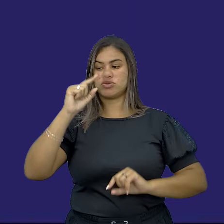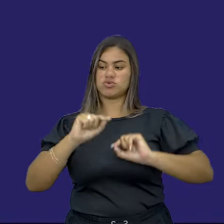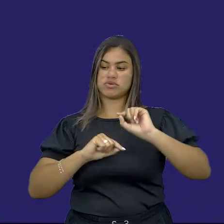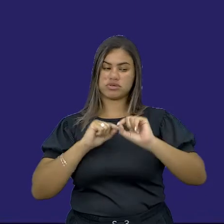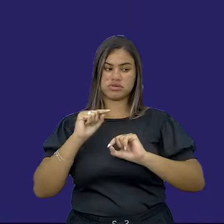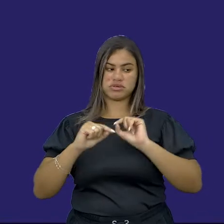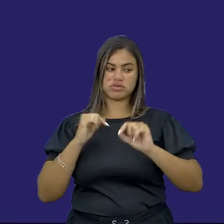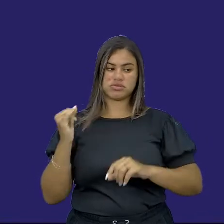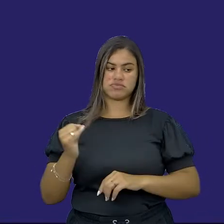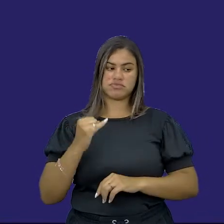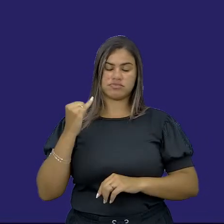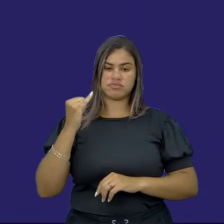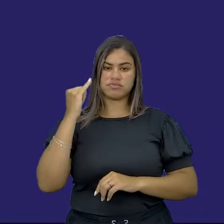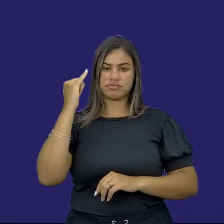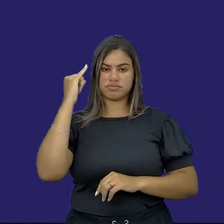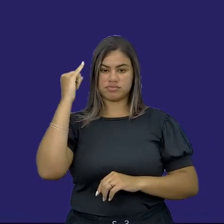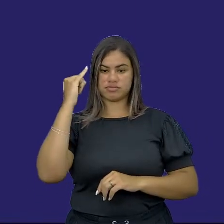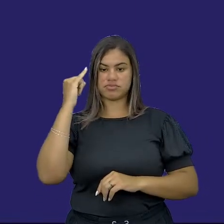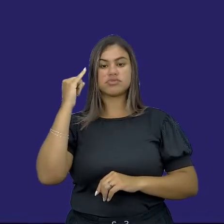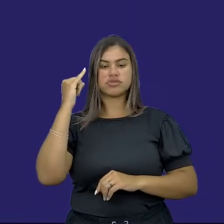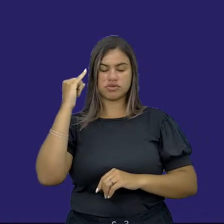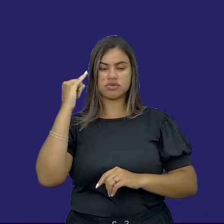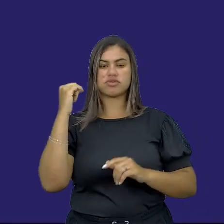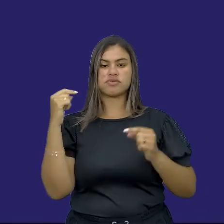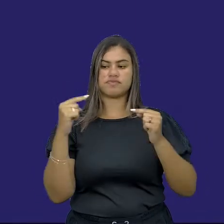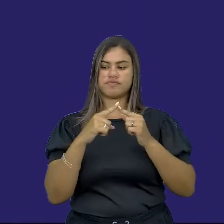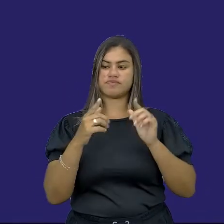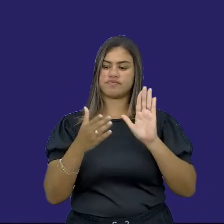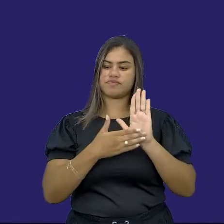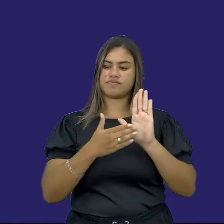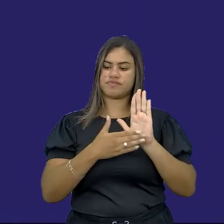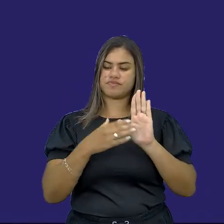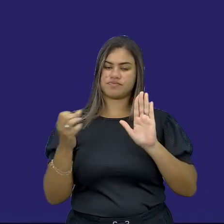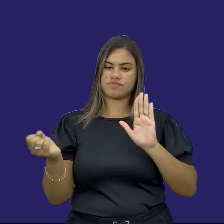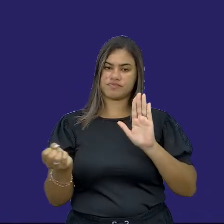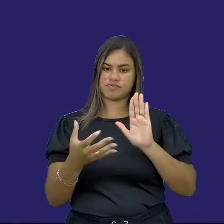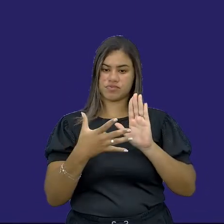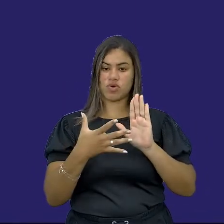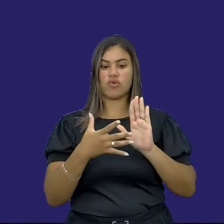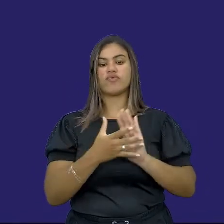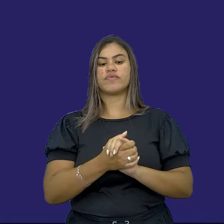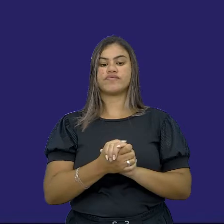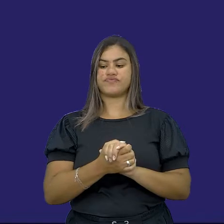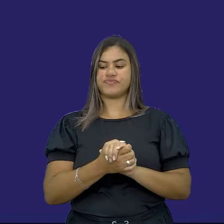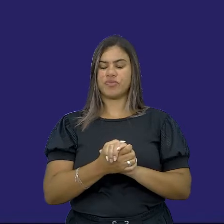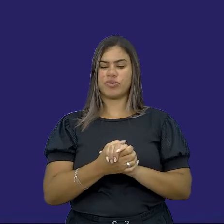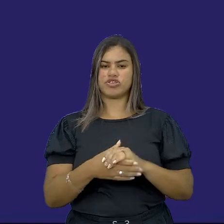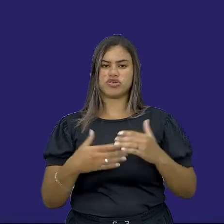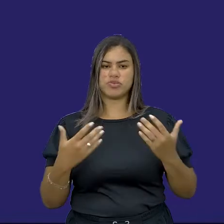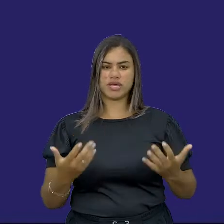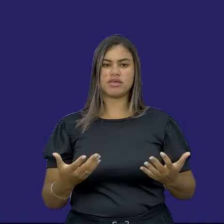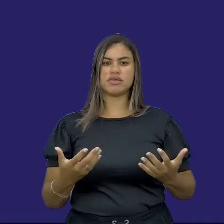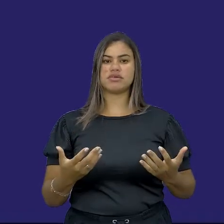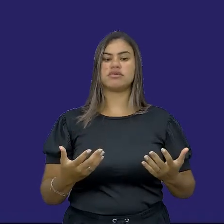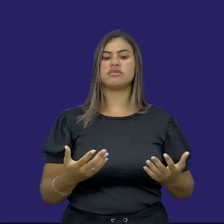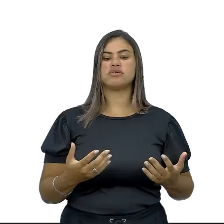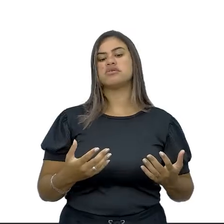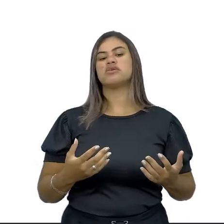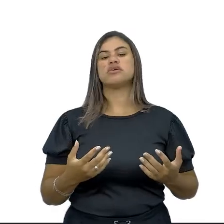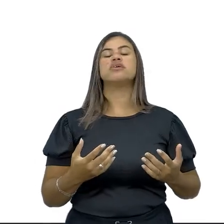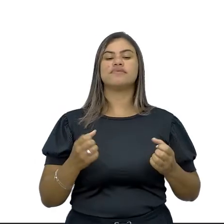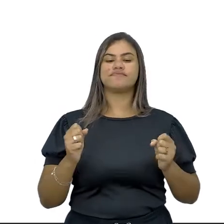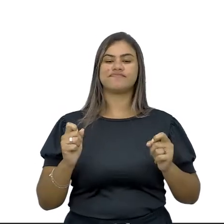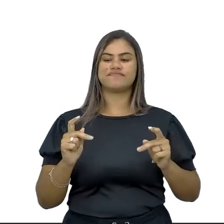né, uma vez que estamos iniciando uma proposta nova. E eu prometo a vocês que tentarei ser um pouquinho mais breve,